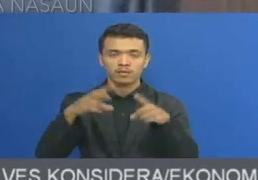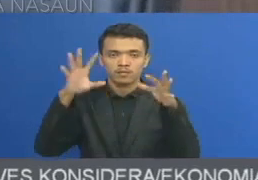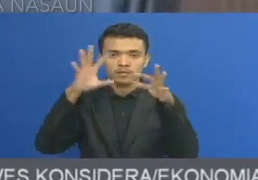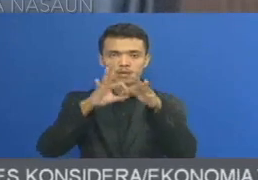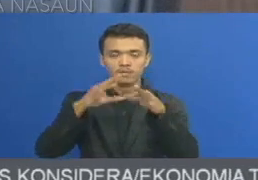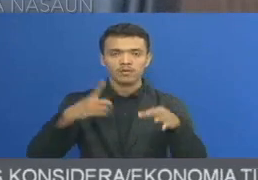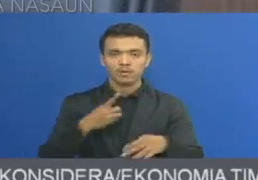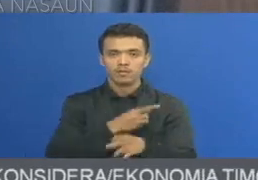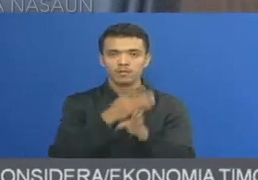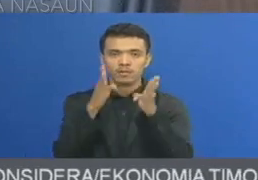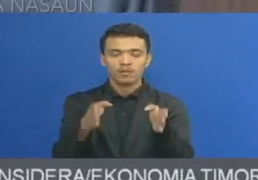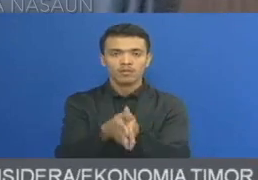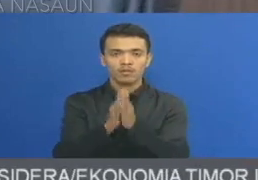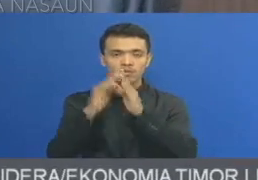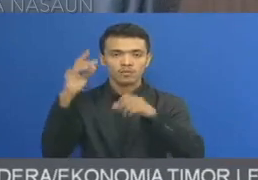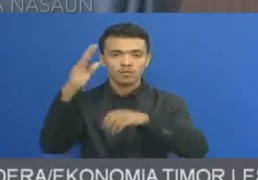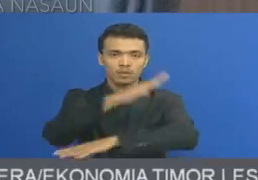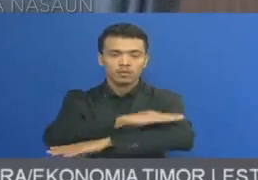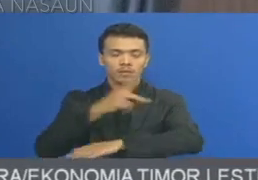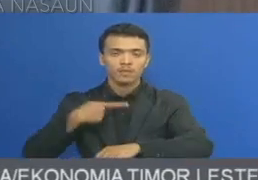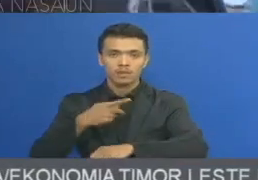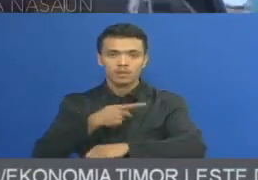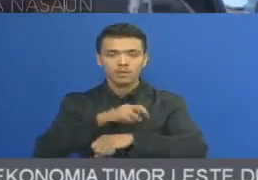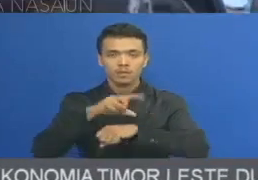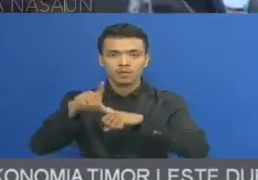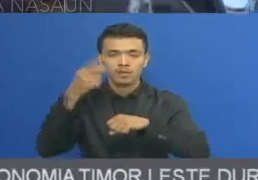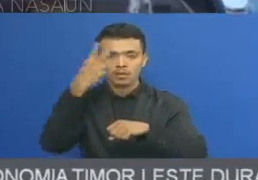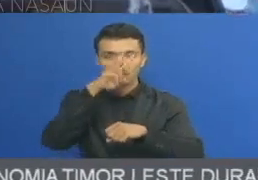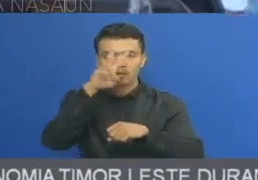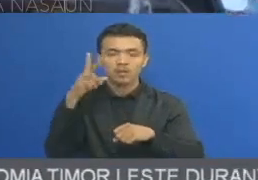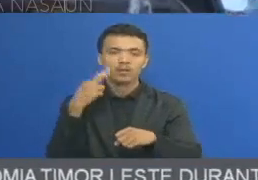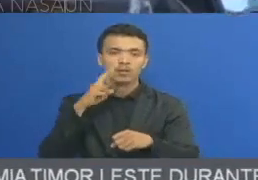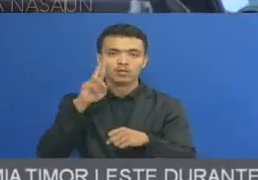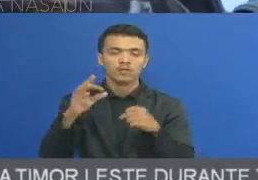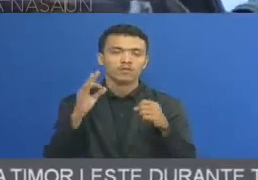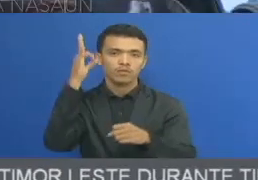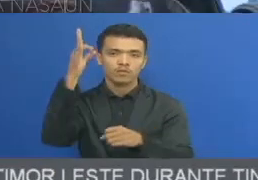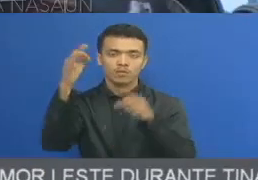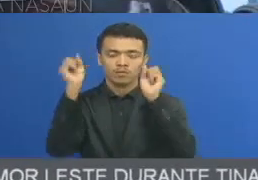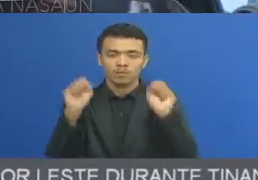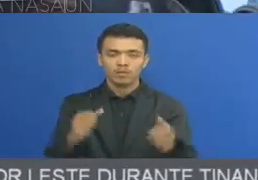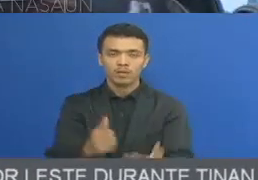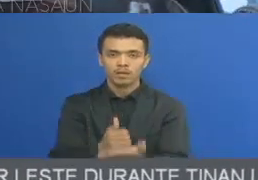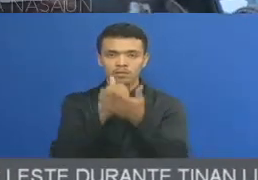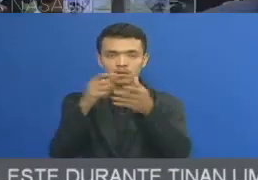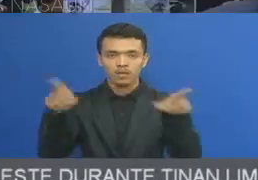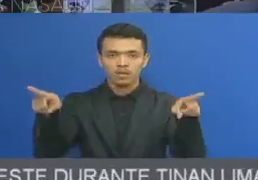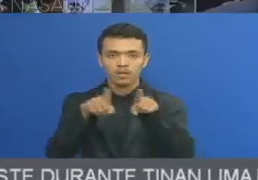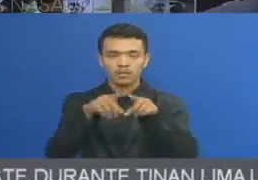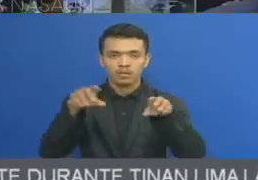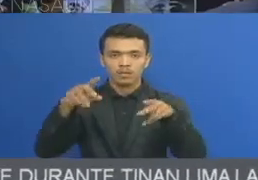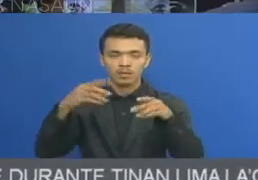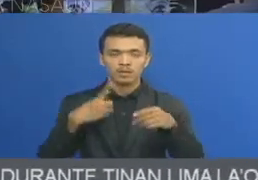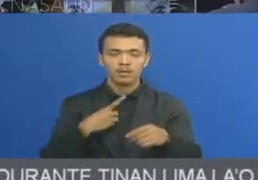ne husuba mesa Parlamento Nasional, ho dihare no resolve problema ne, atunu ne ba oin bela halo atendimento igual ba deputado no